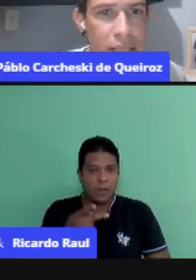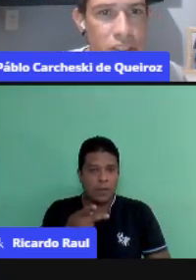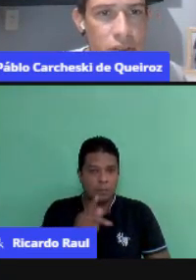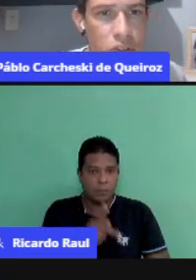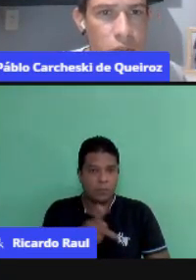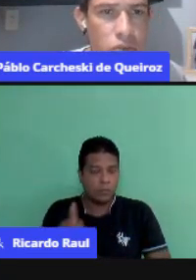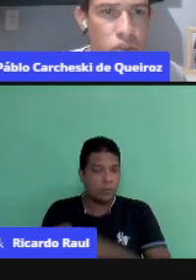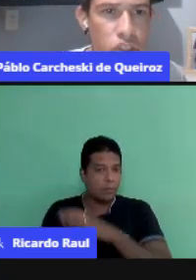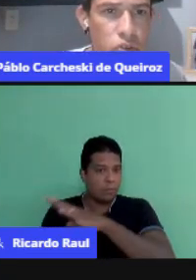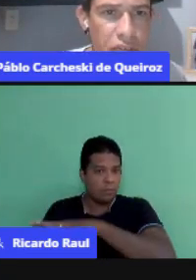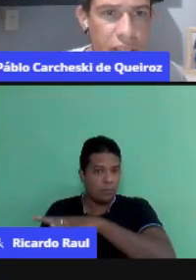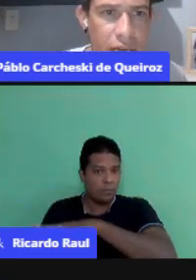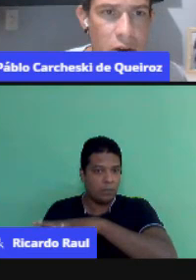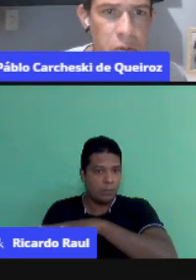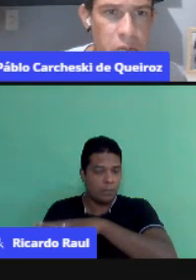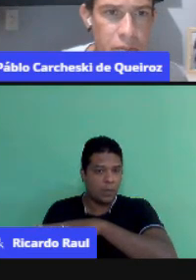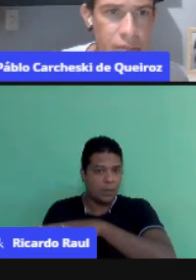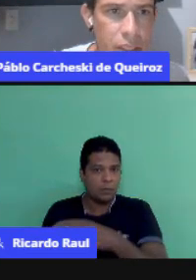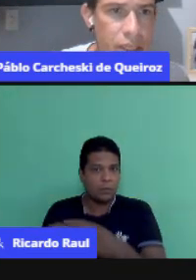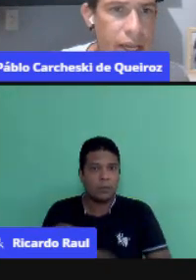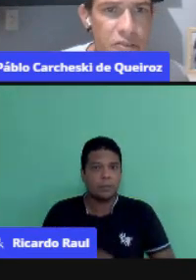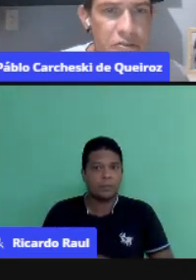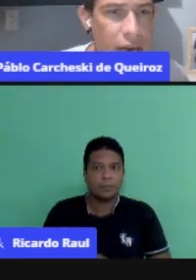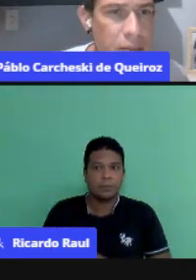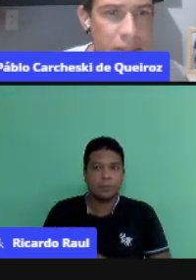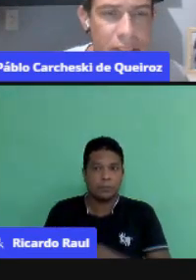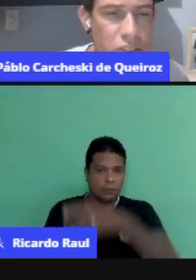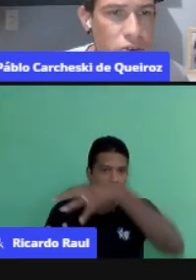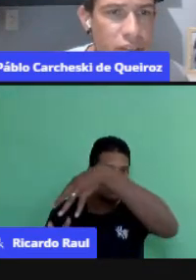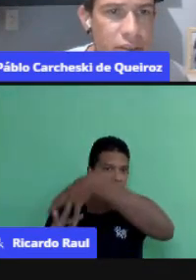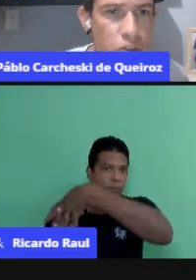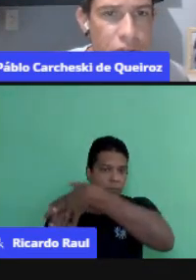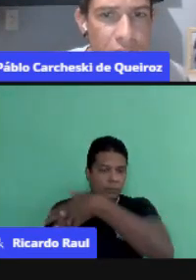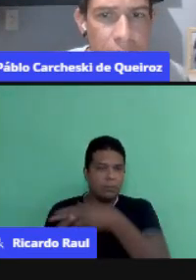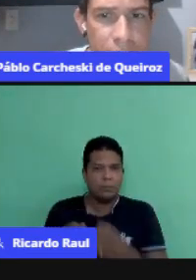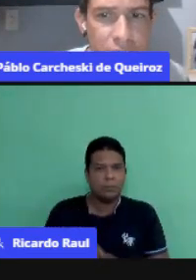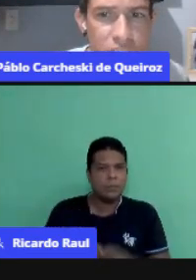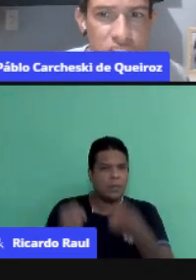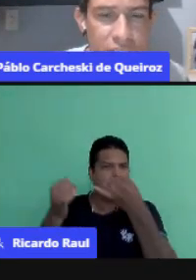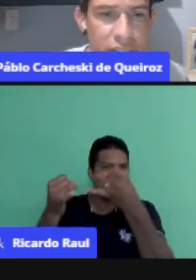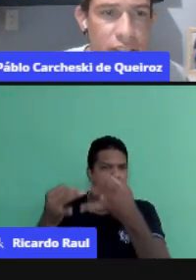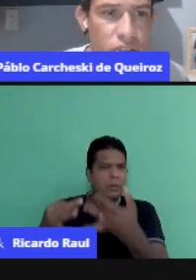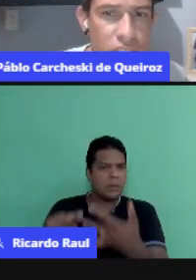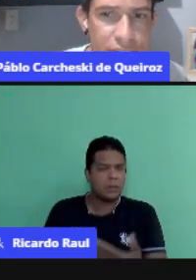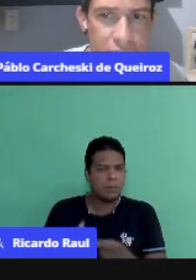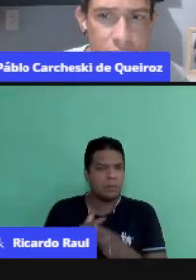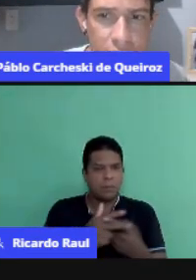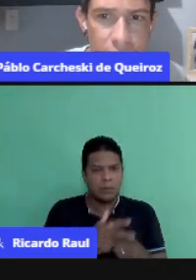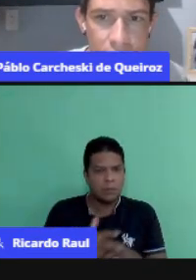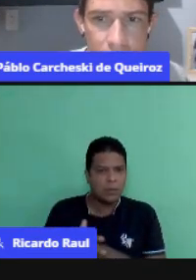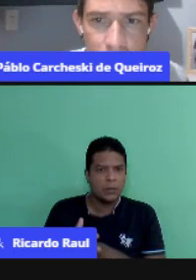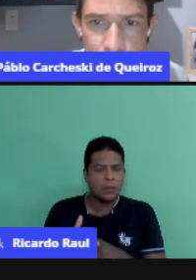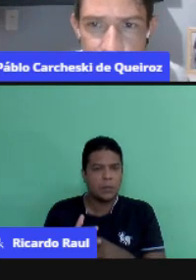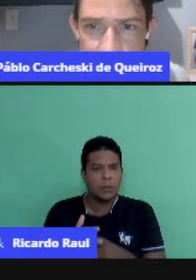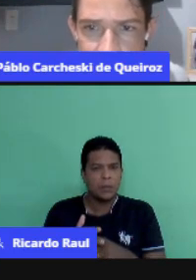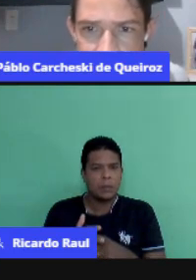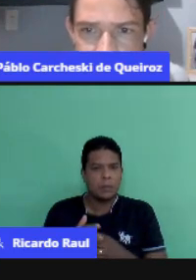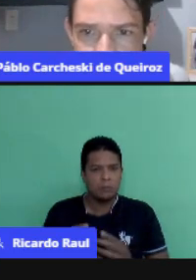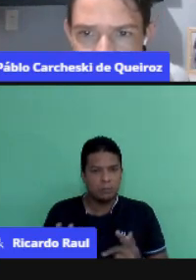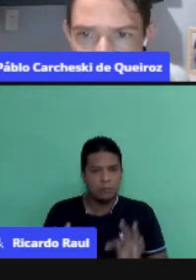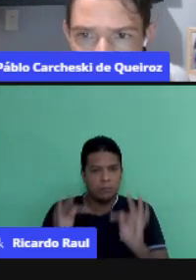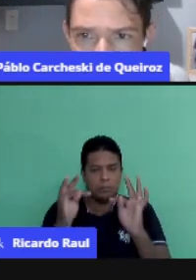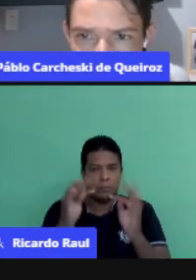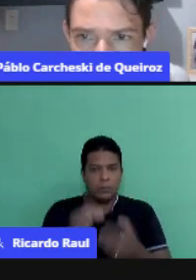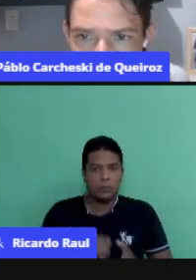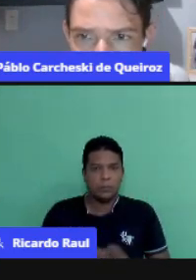professor de matemática, se não me engano, no Instituto Federal, e aí ele fala bastante coisa assim sobre ferramentas digitais que ele está utilizando, né? Aí o título até